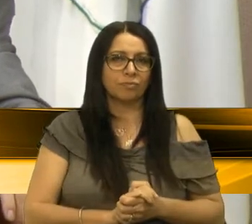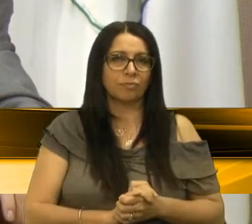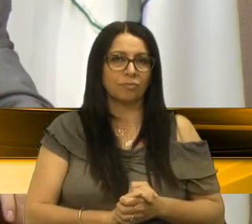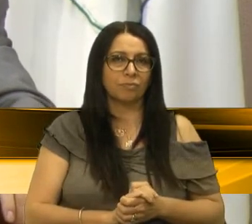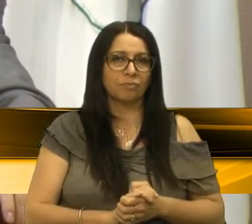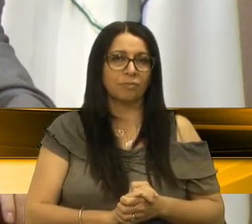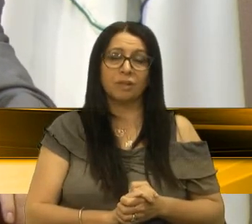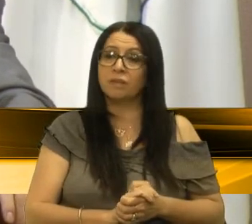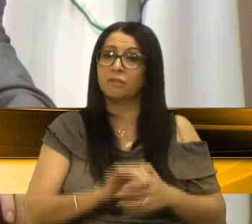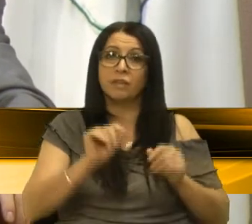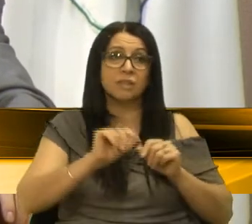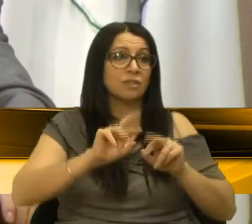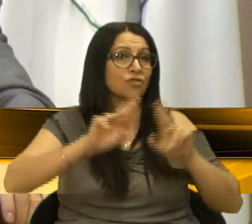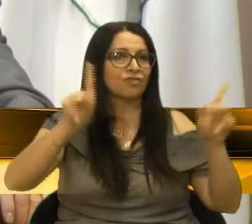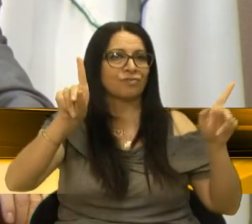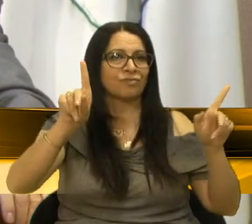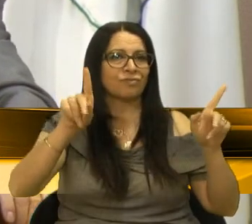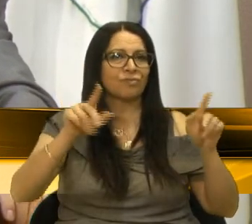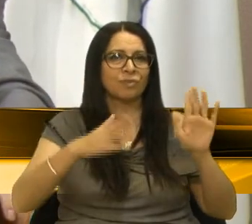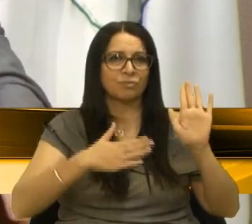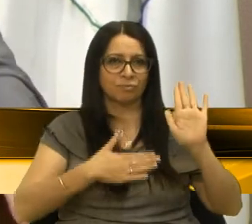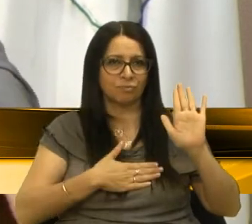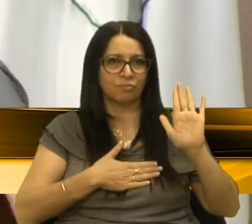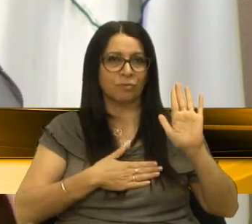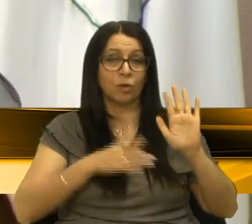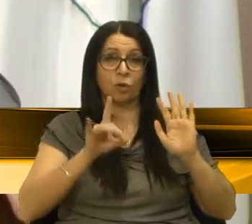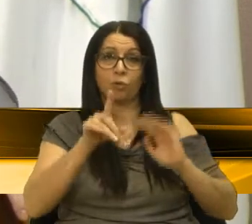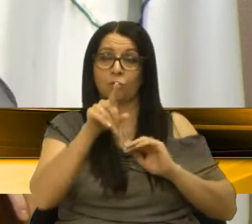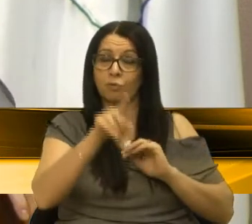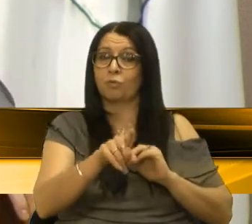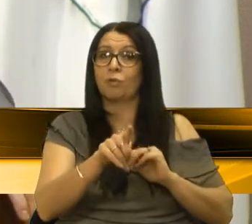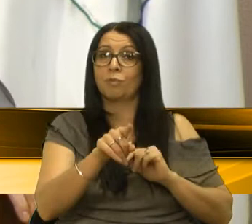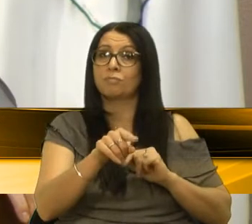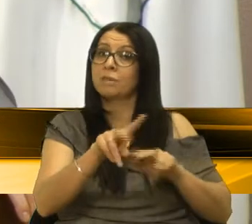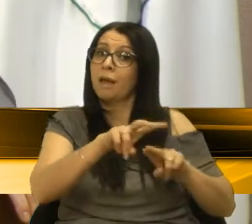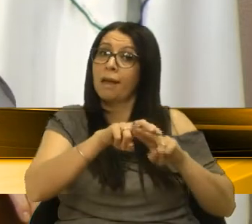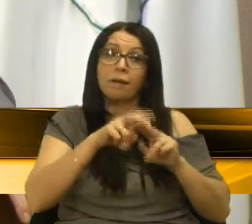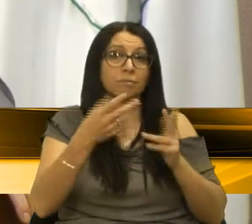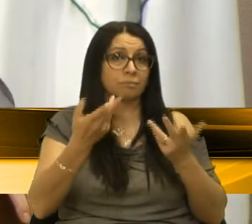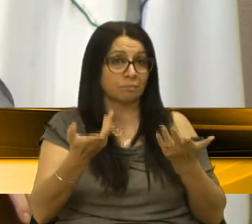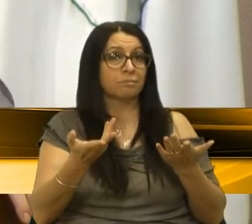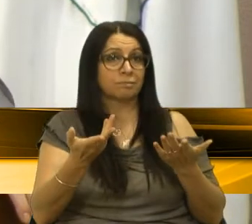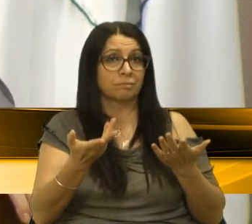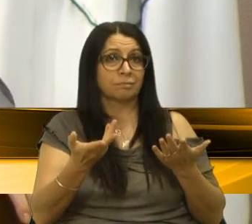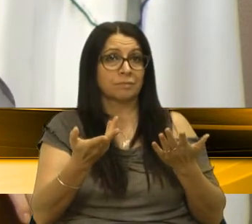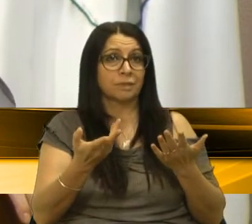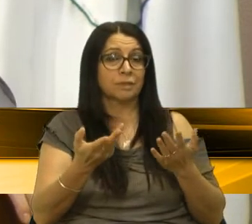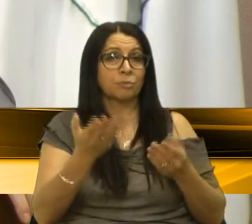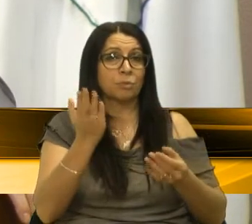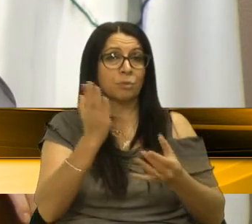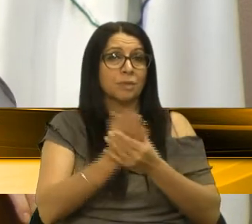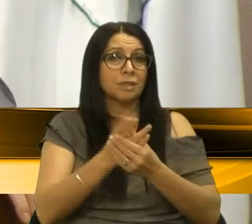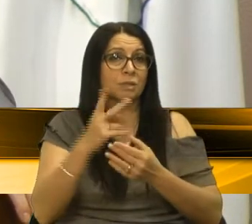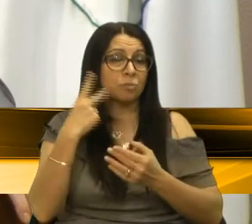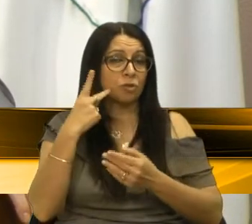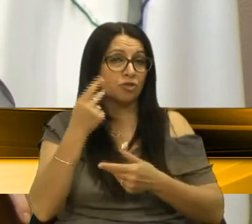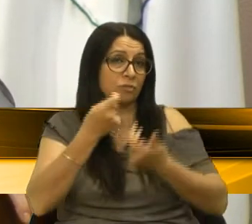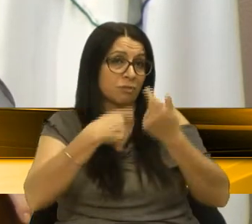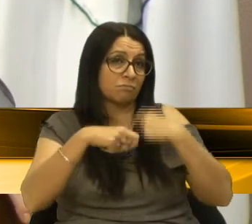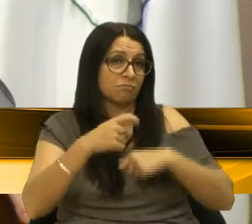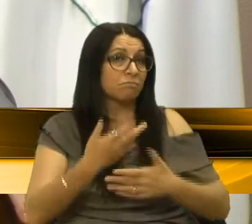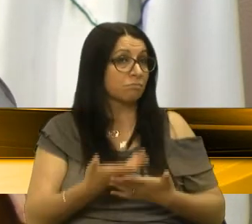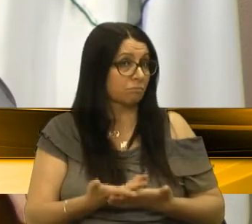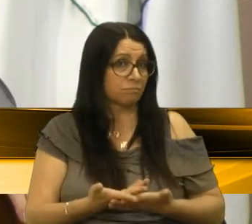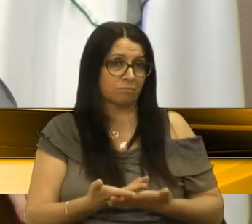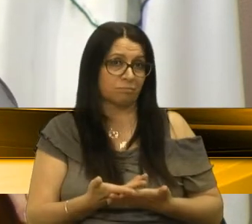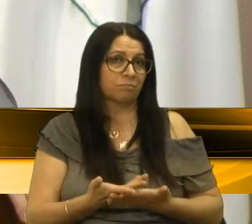Exatamente o contrário. Só isto é motivo para um processo político-administrativo.